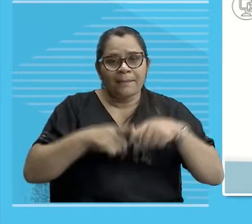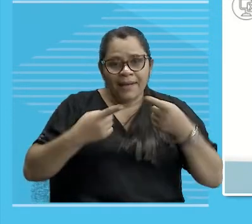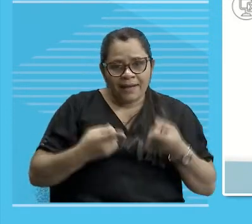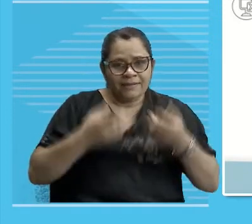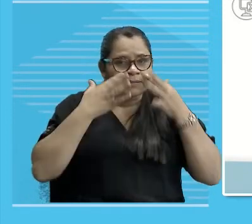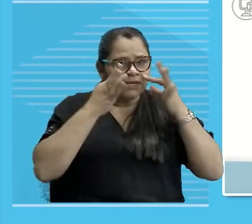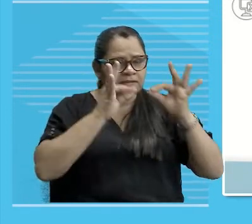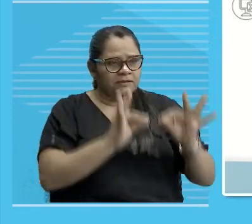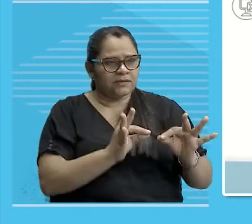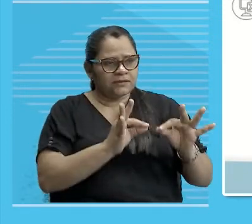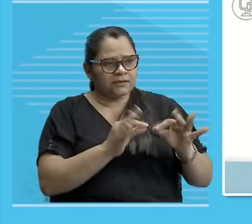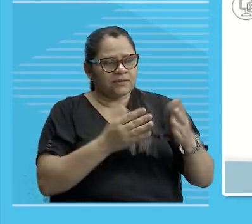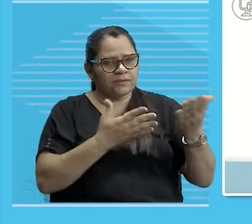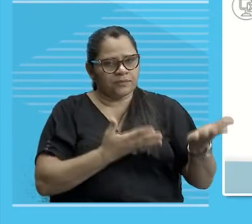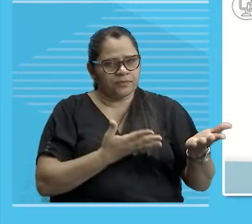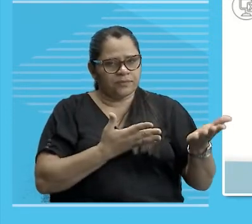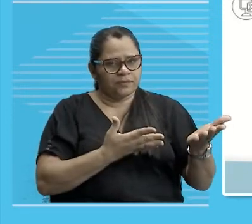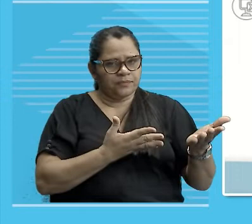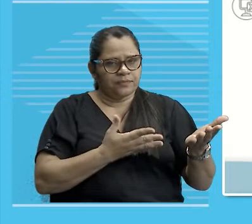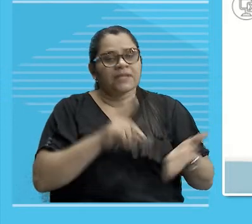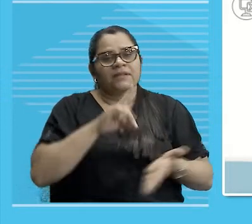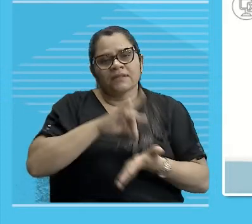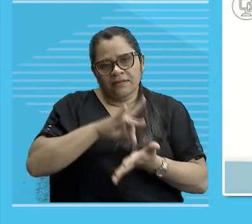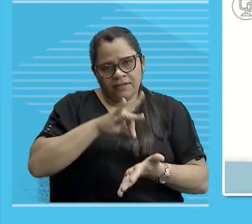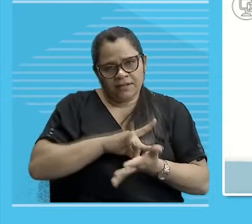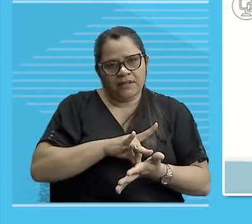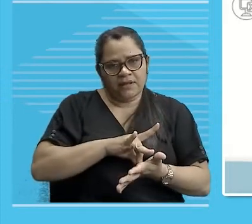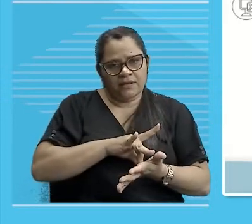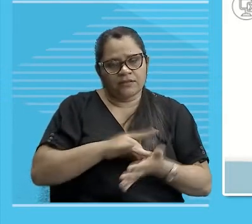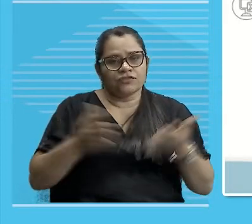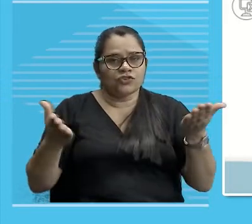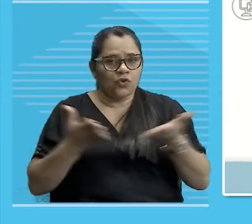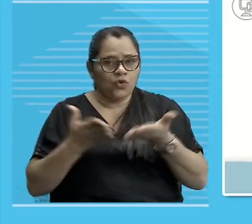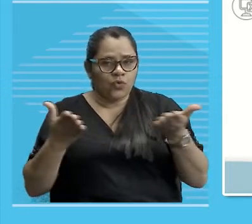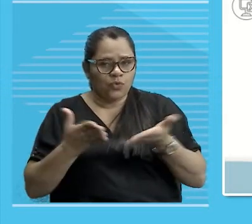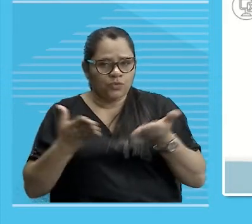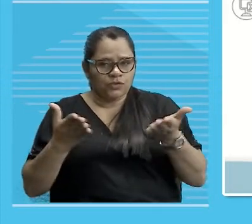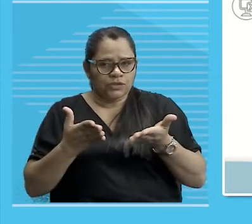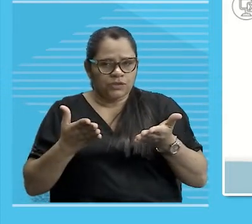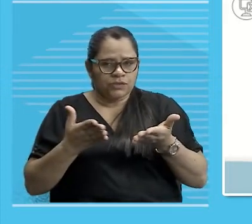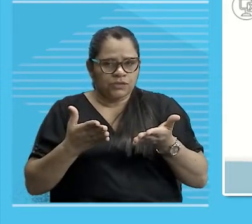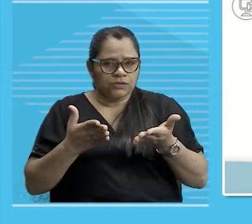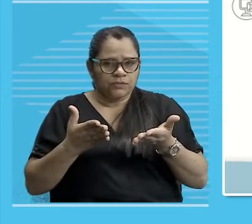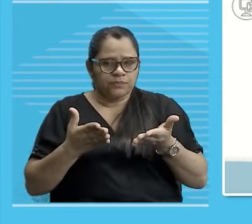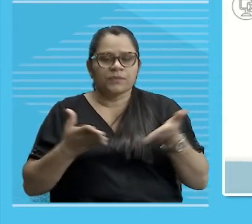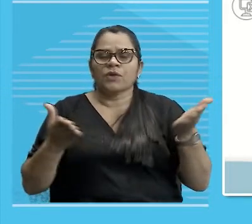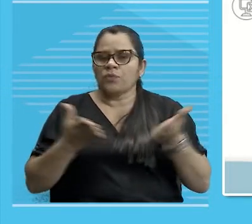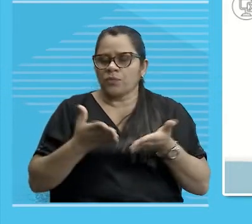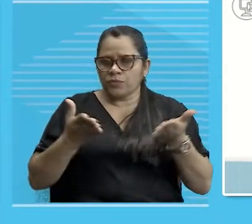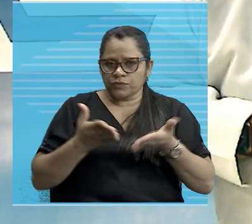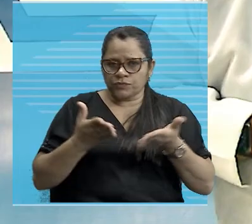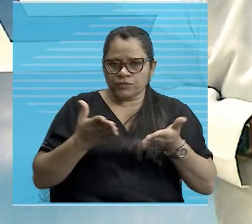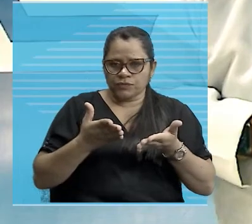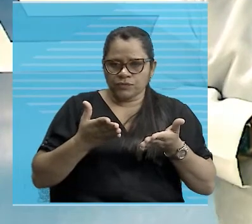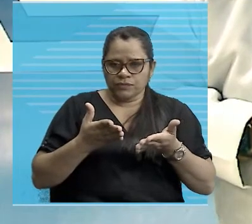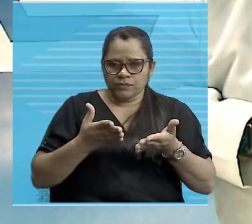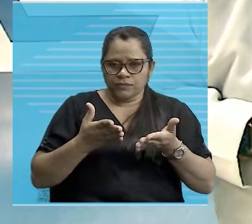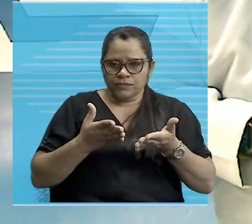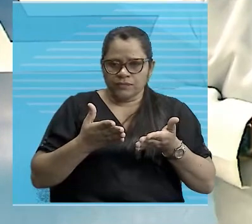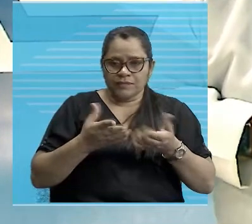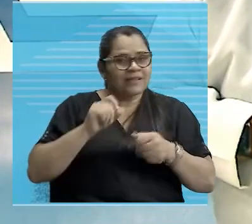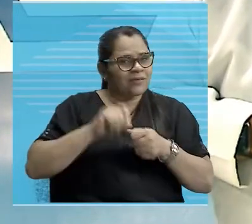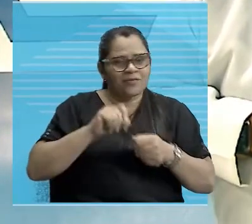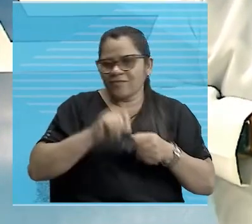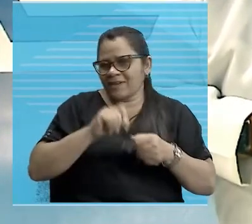observação. É que, na verdade, hoje, Dornelis, volta para mim aqui, por favor. Hoje, já não se faz